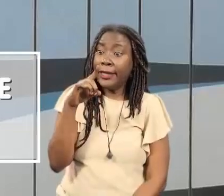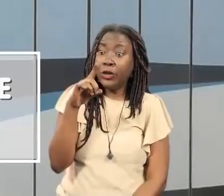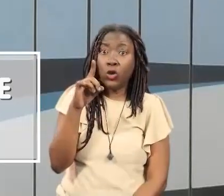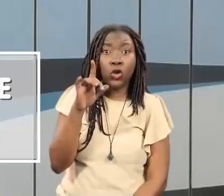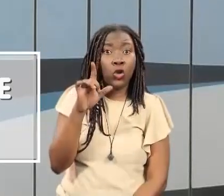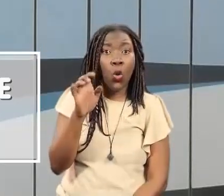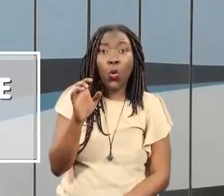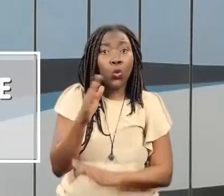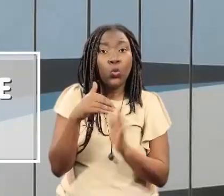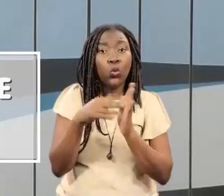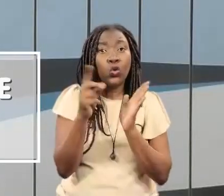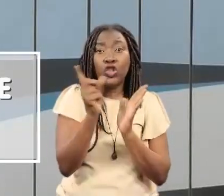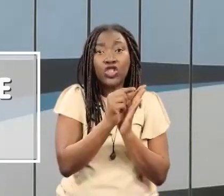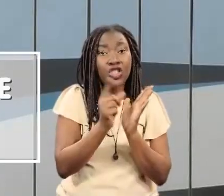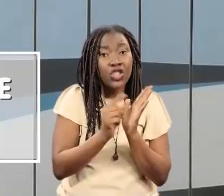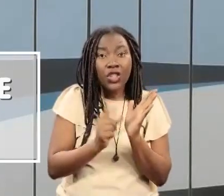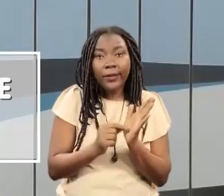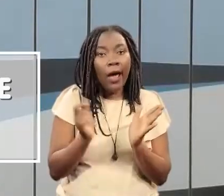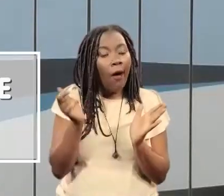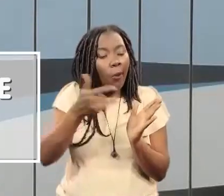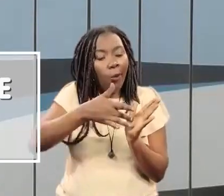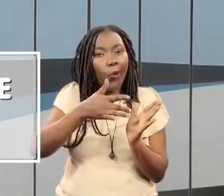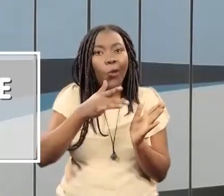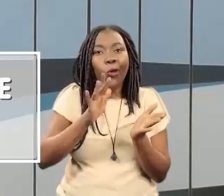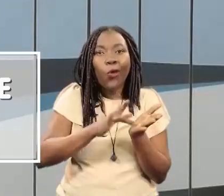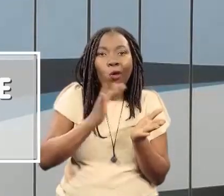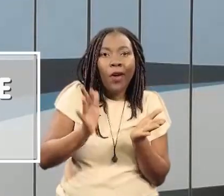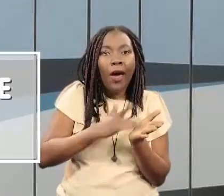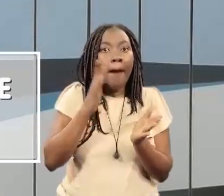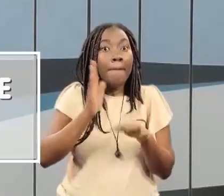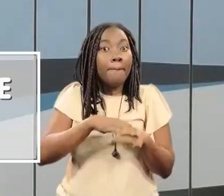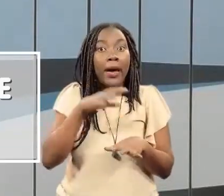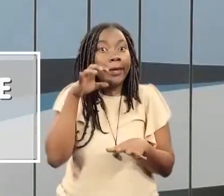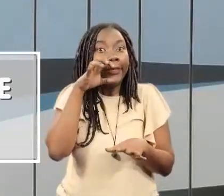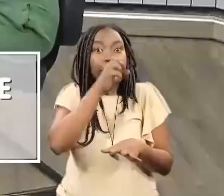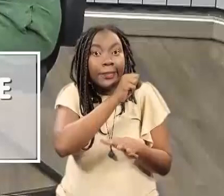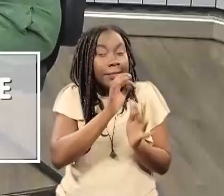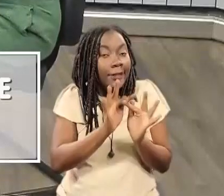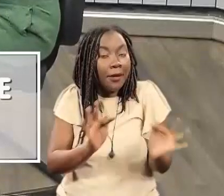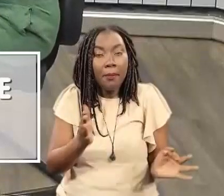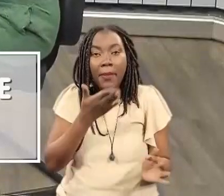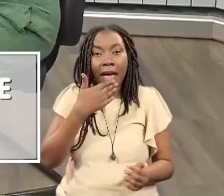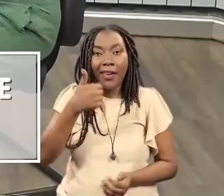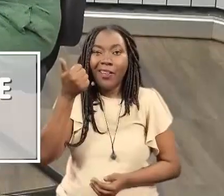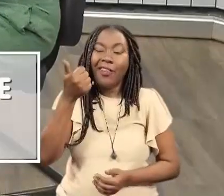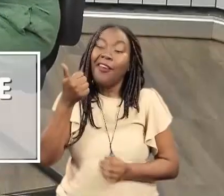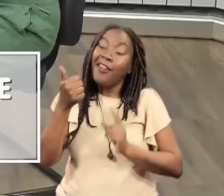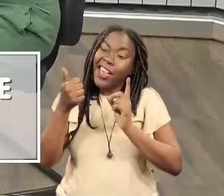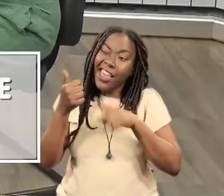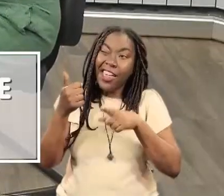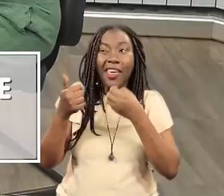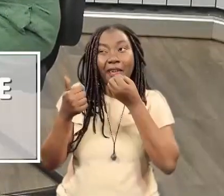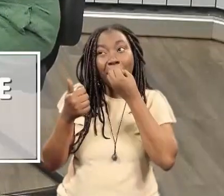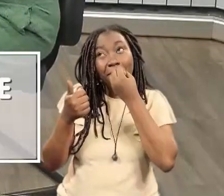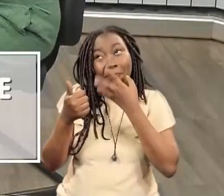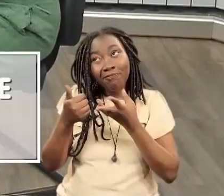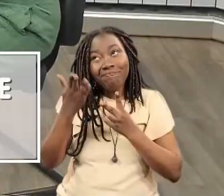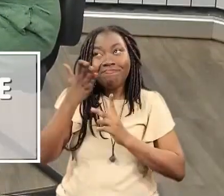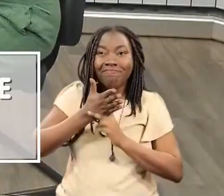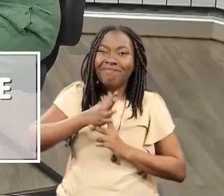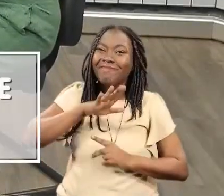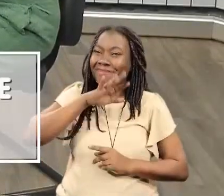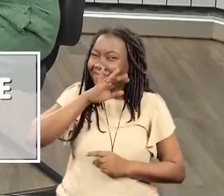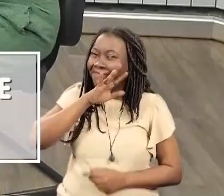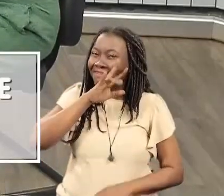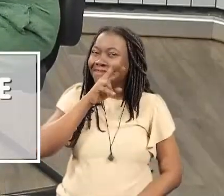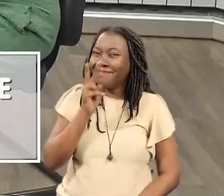tudo põe no tablet pra gente ler. Quanto mais prático, melhor. É o lado bom e o lado ruim,